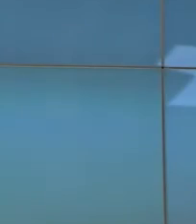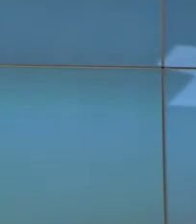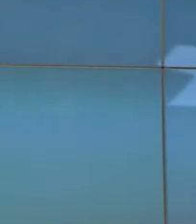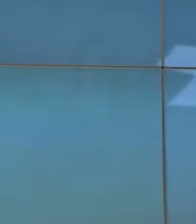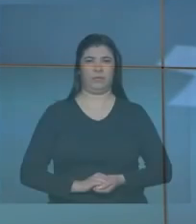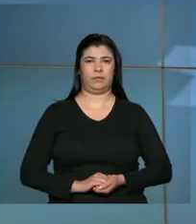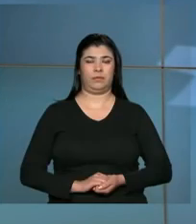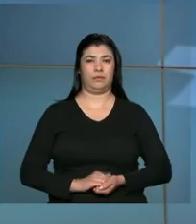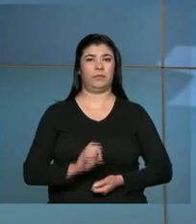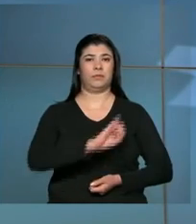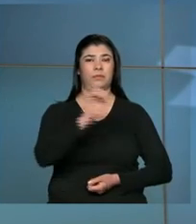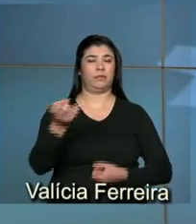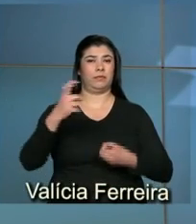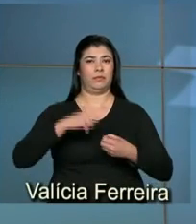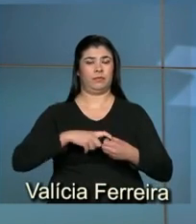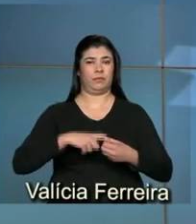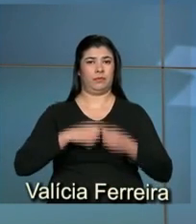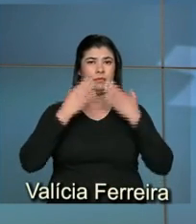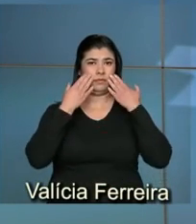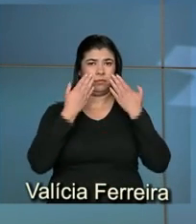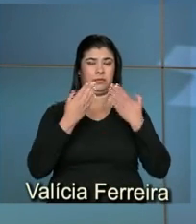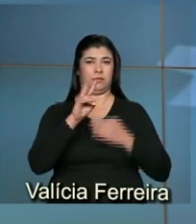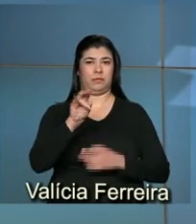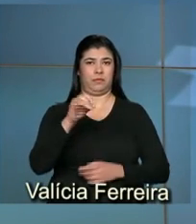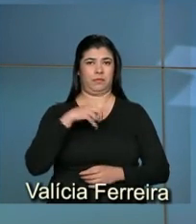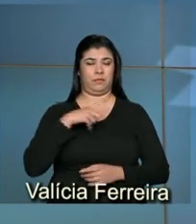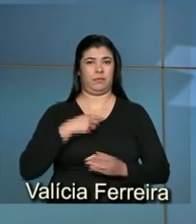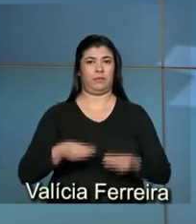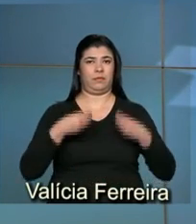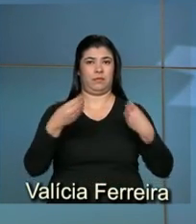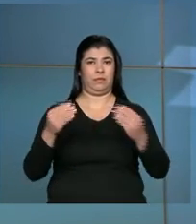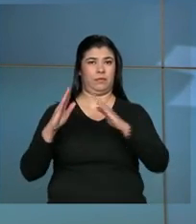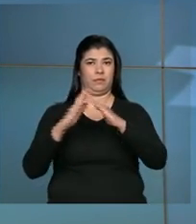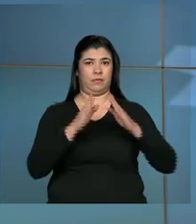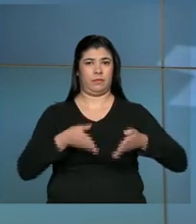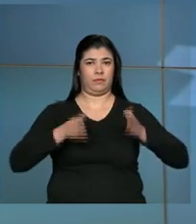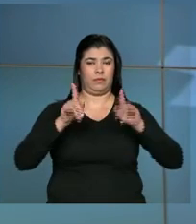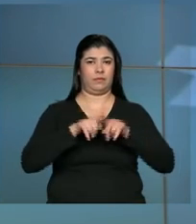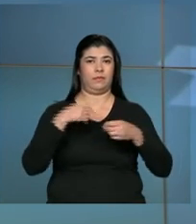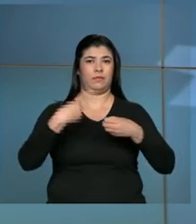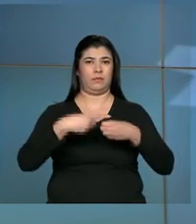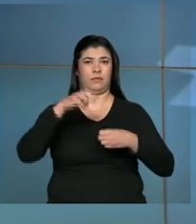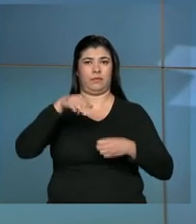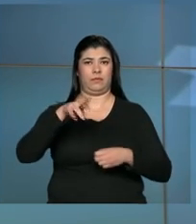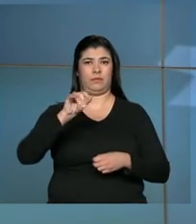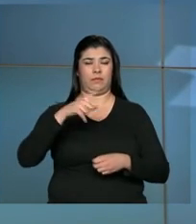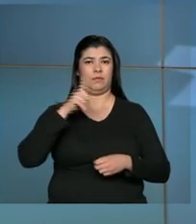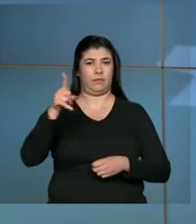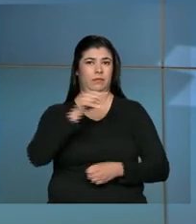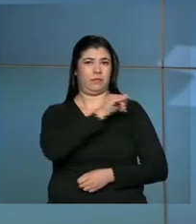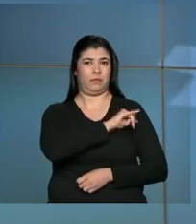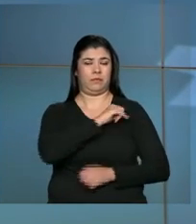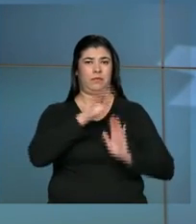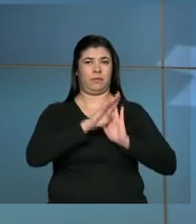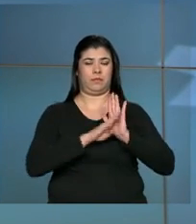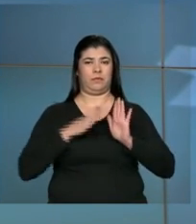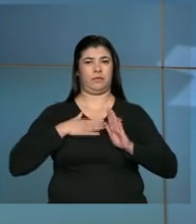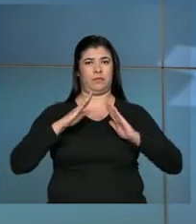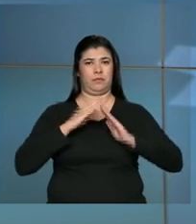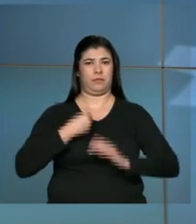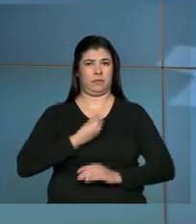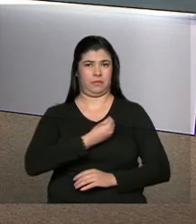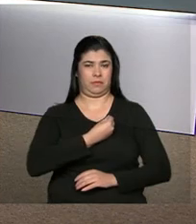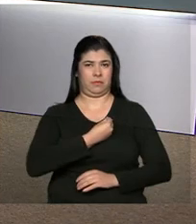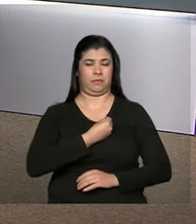lá voltamos a falar ao vivo sobre a entrega de unidades habitacionais em maricá no rio de janeiro pelo programa minha casa minha